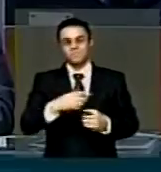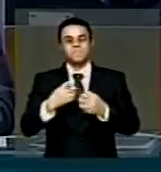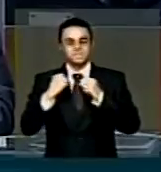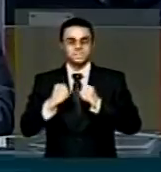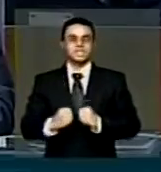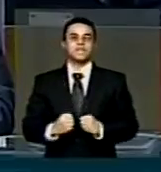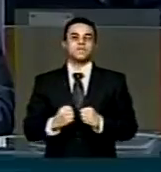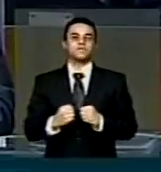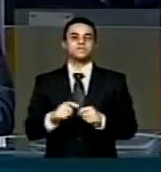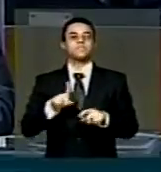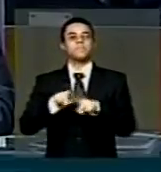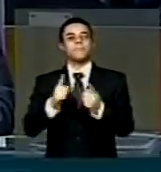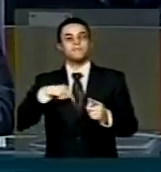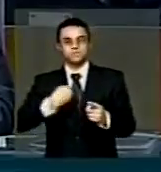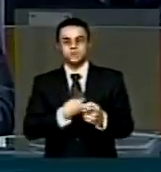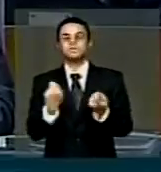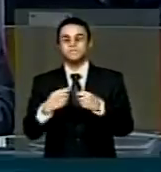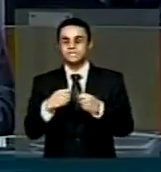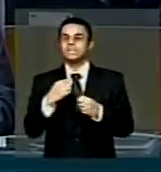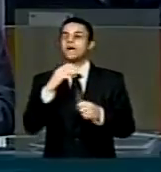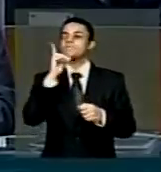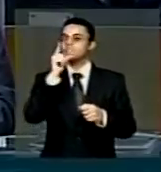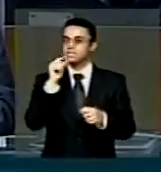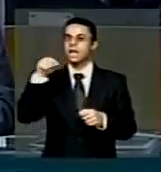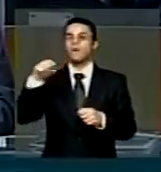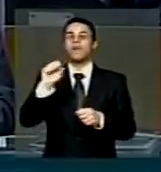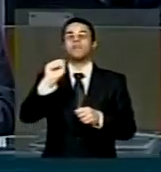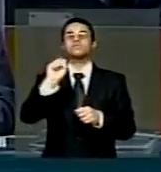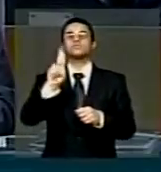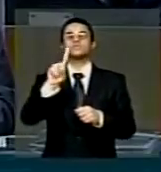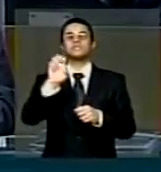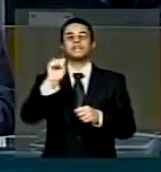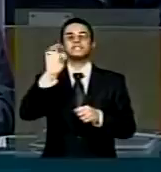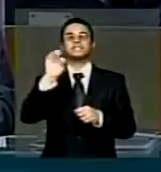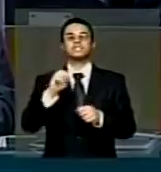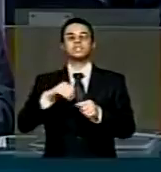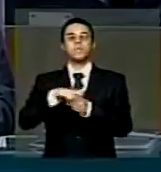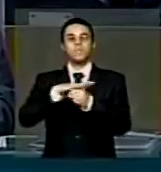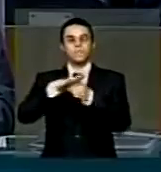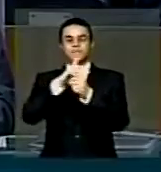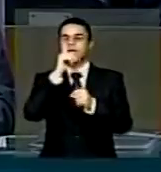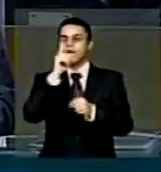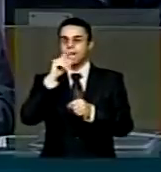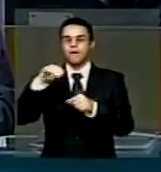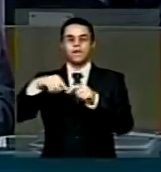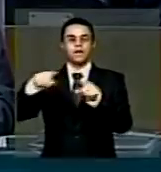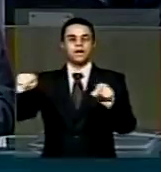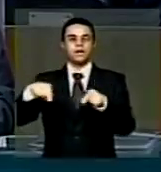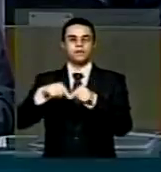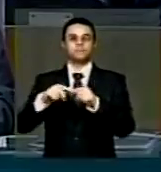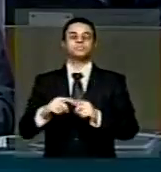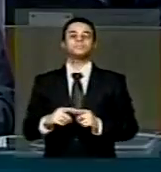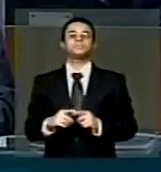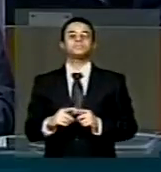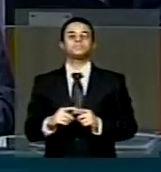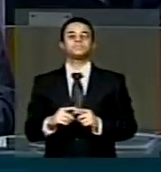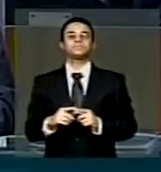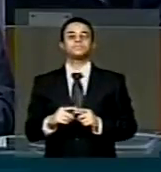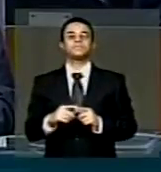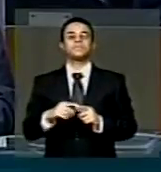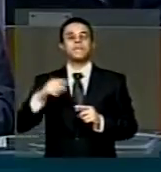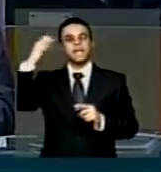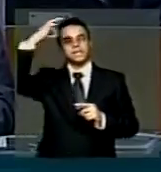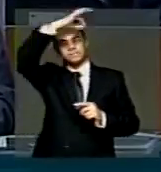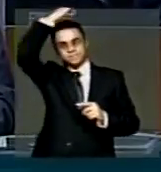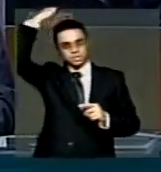estamos precisando muito de água, principalmente na região sudeste, para encher os nossos reservatórios das nossas hidrelétricas. E no Espírito